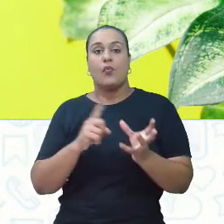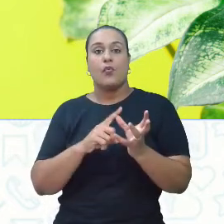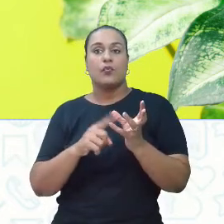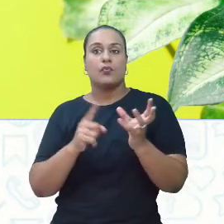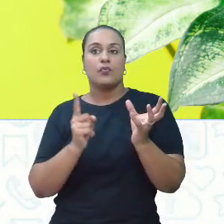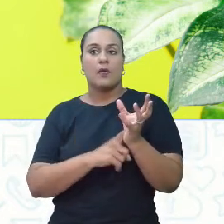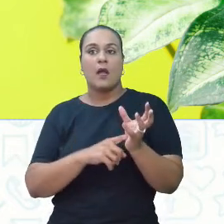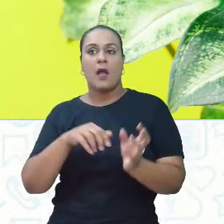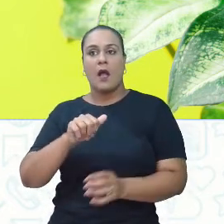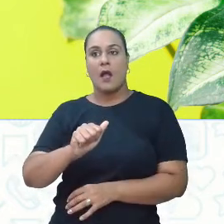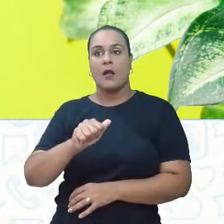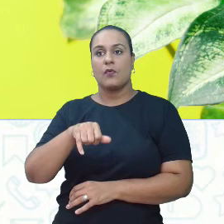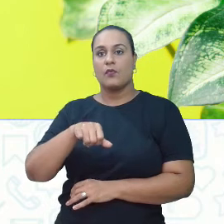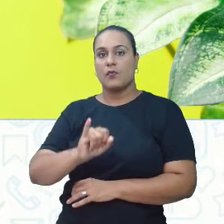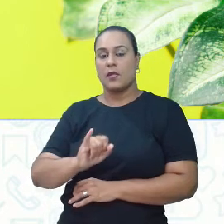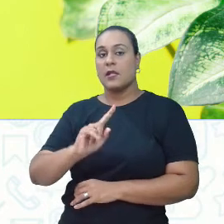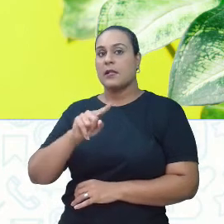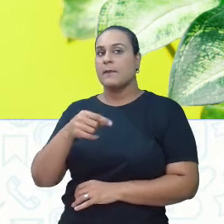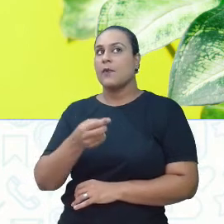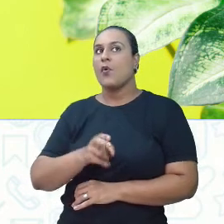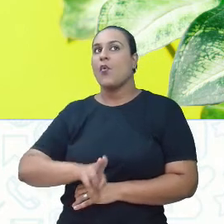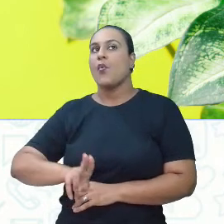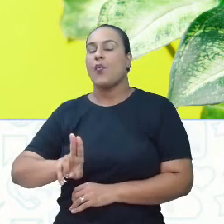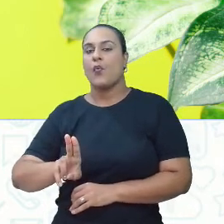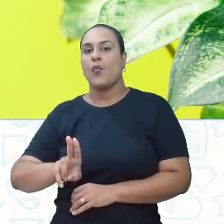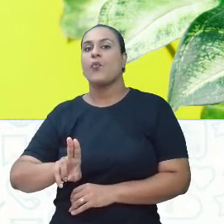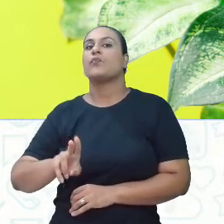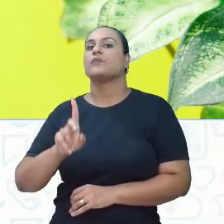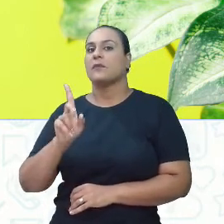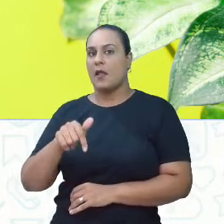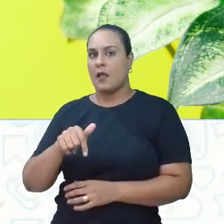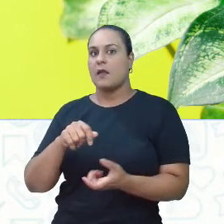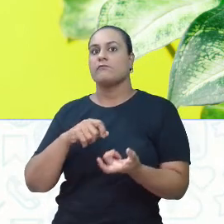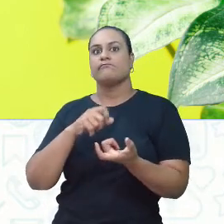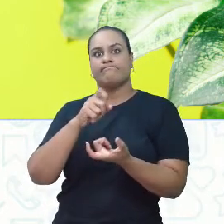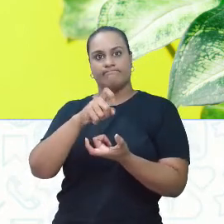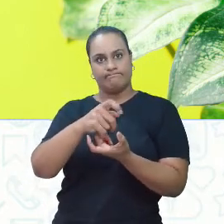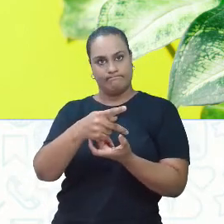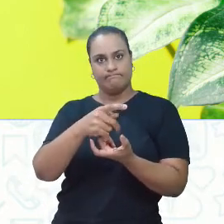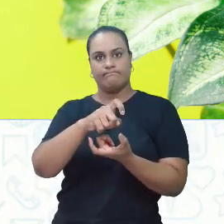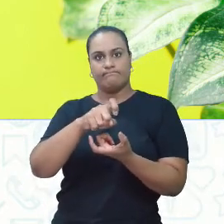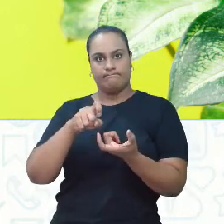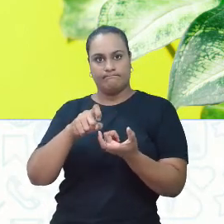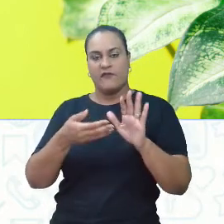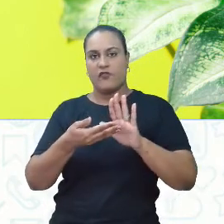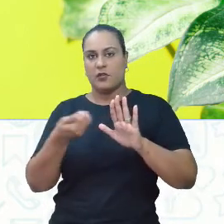tenho o U aberto depois desse ditongo. É uma palavra paroxítona